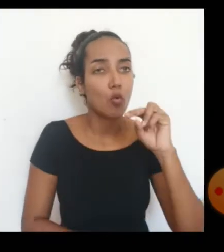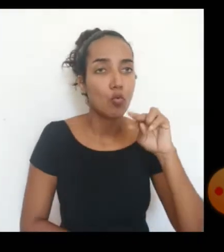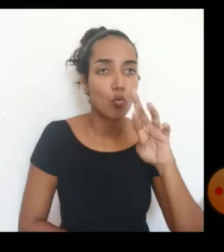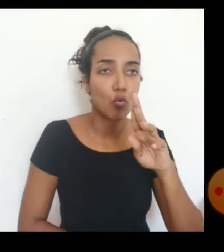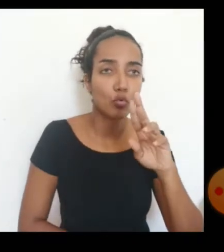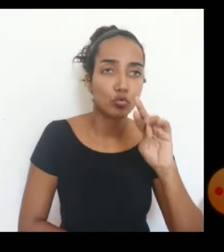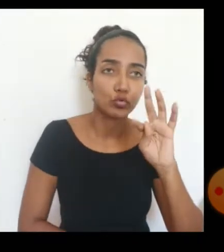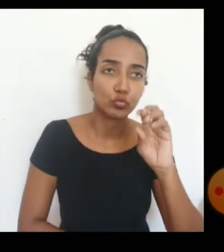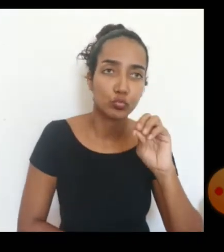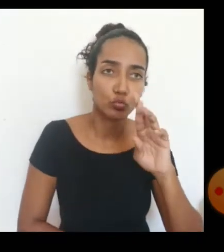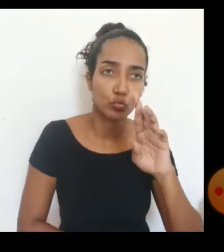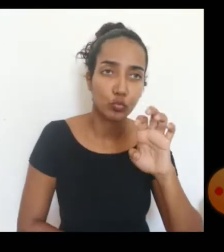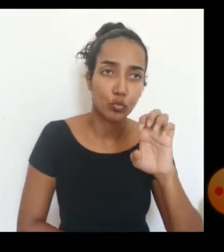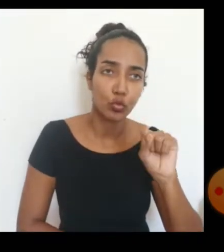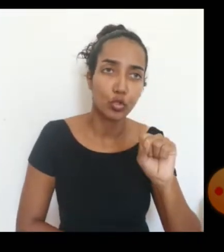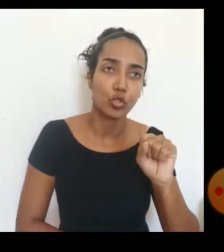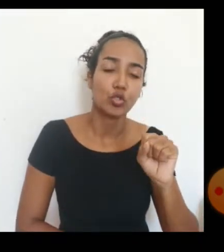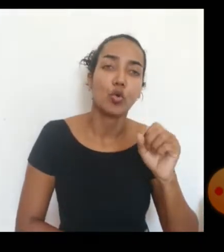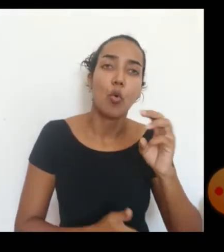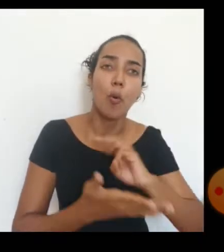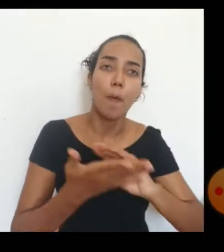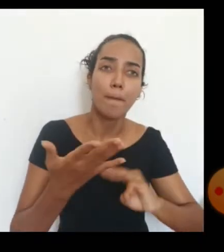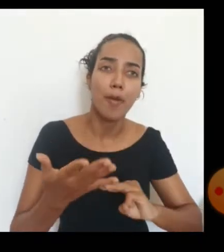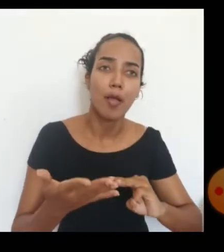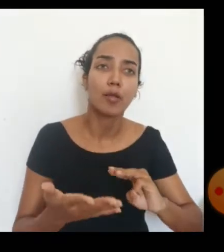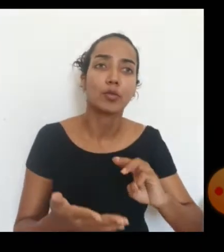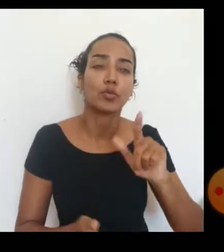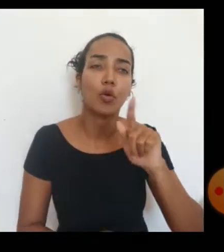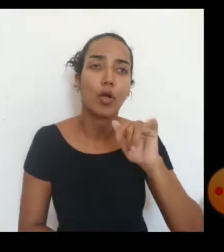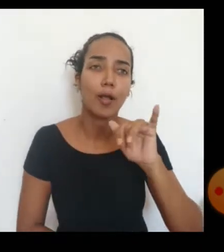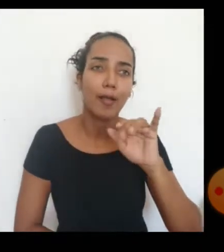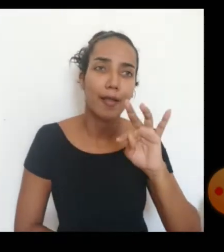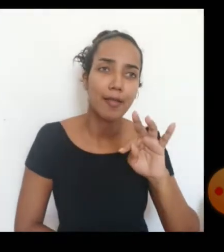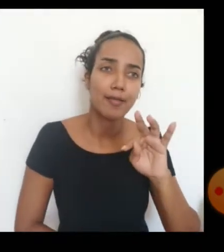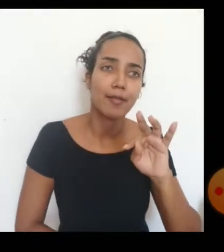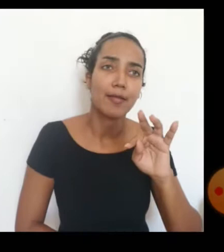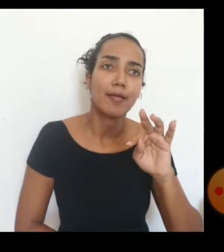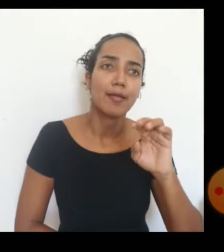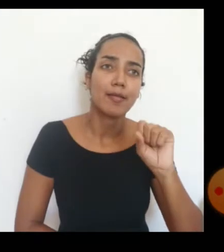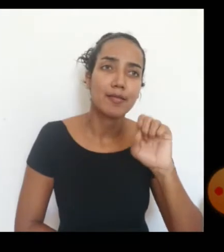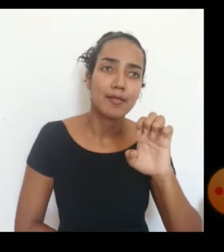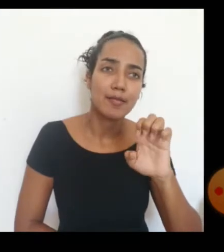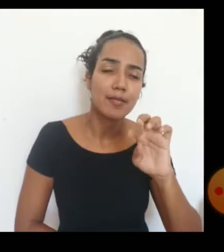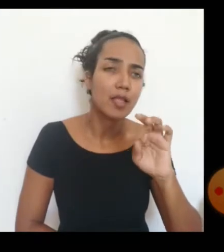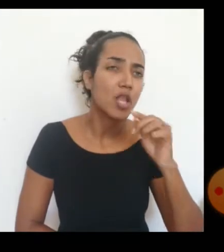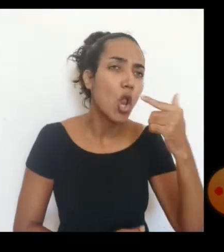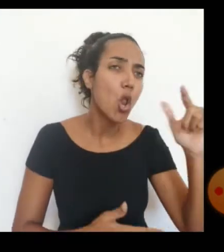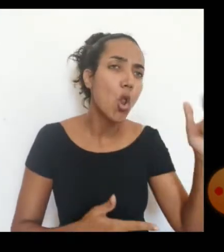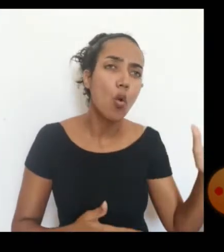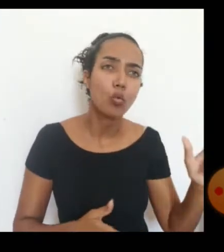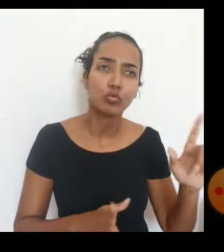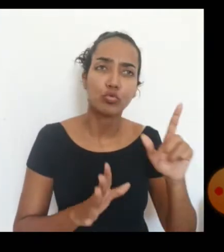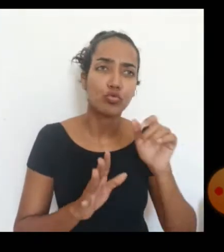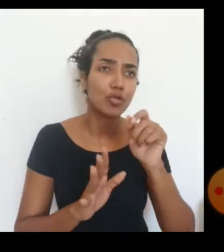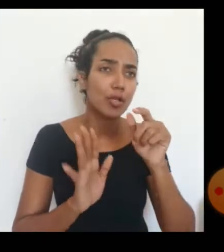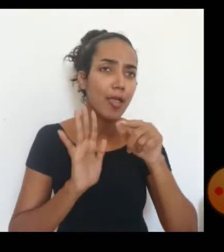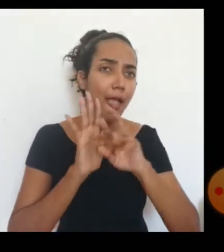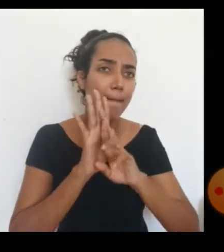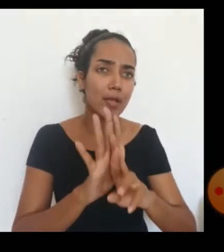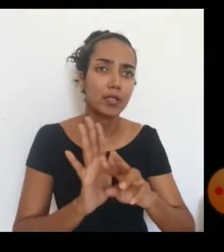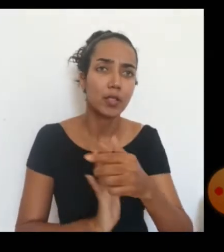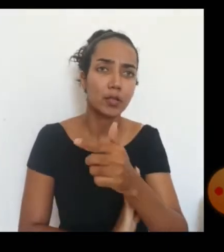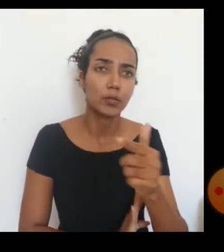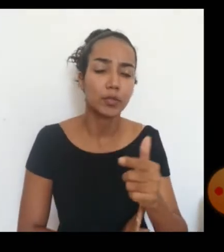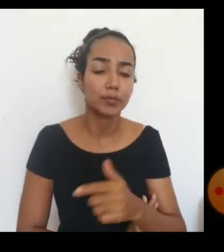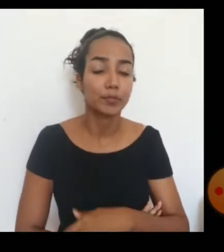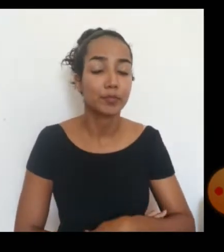diversos outros métodos que não estão representados aqui. Não é obrigado no diagrama de classes ou numa especificação de uma